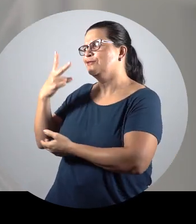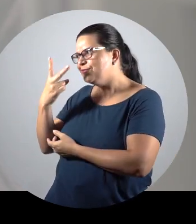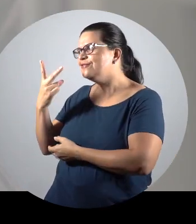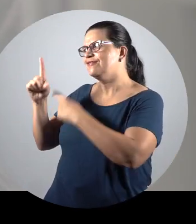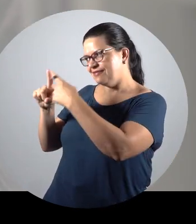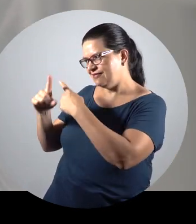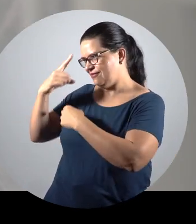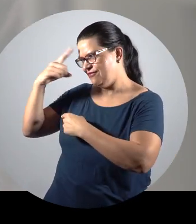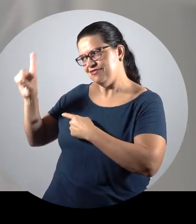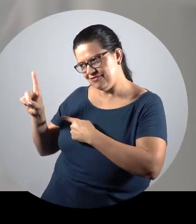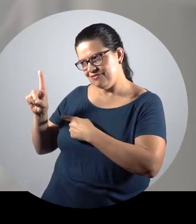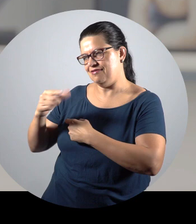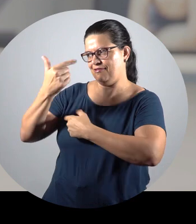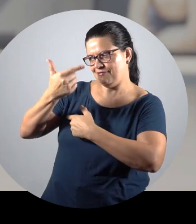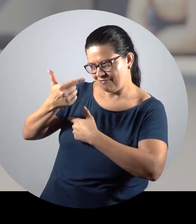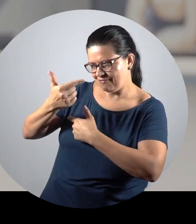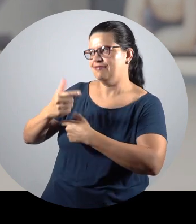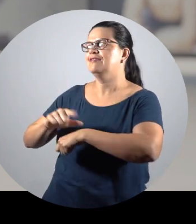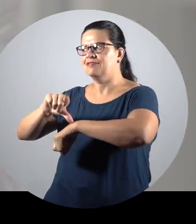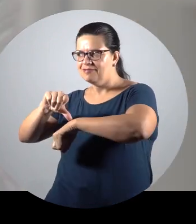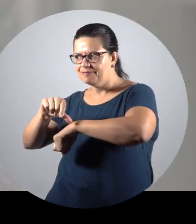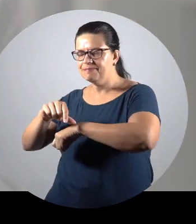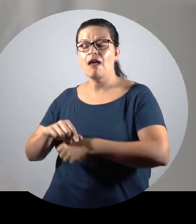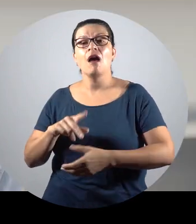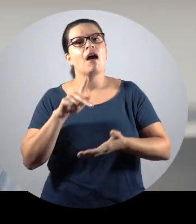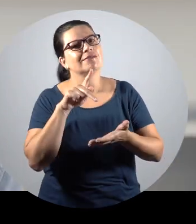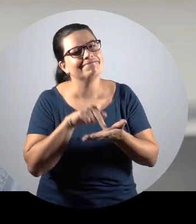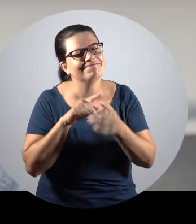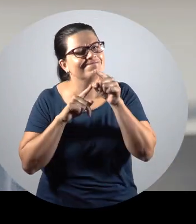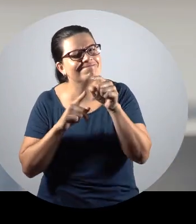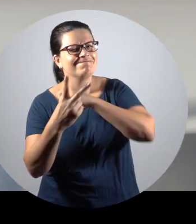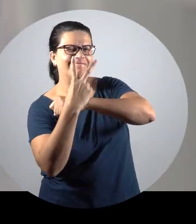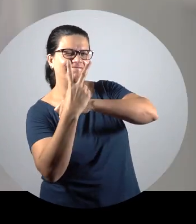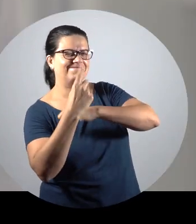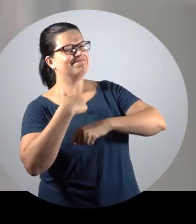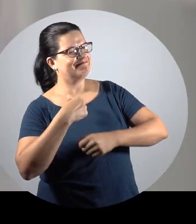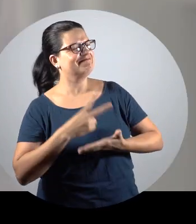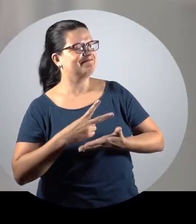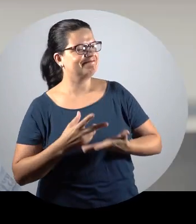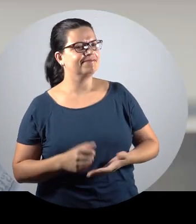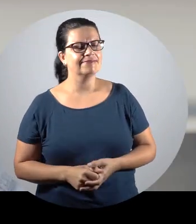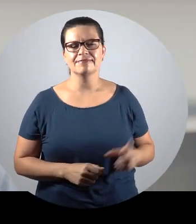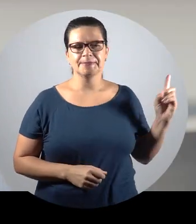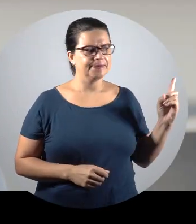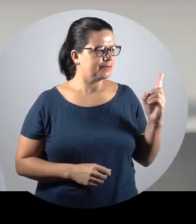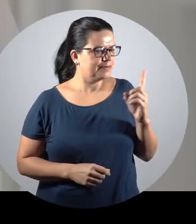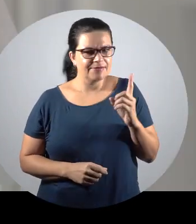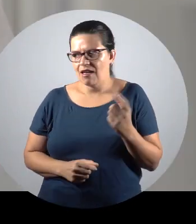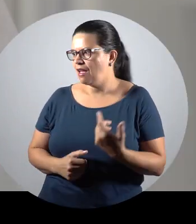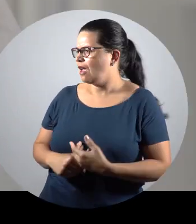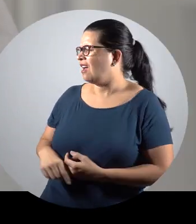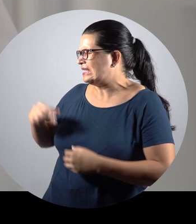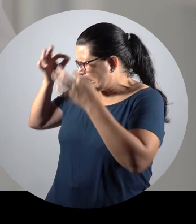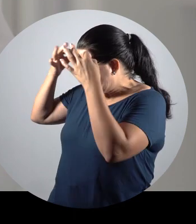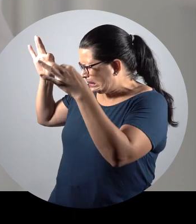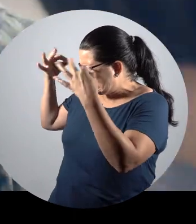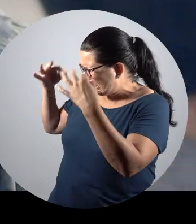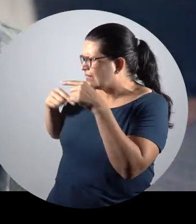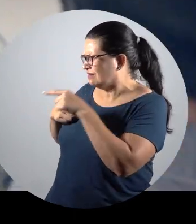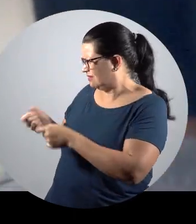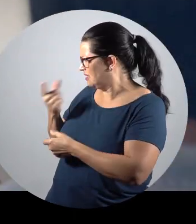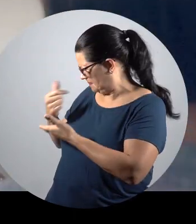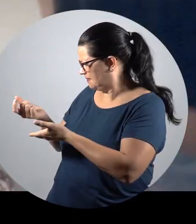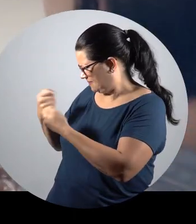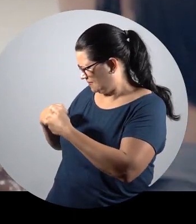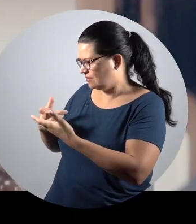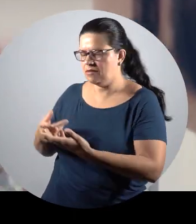receita, só 2 vezes ao dia, de 12 em 12 horas. Ah, é verdade. Você sempre cuidando de mim, né? Amor,